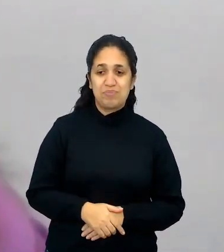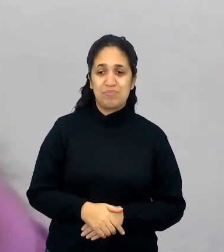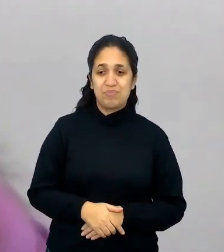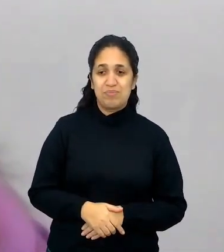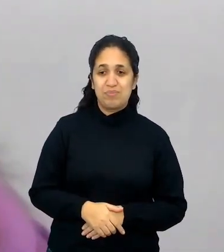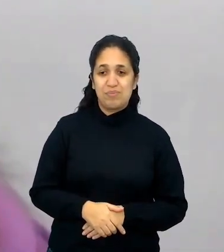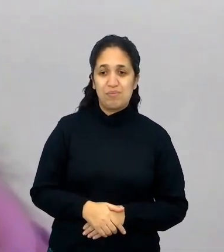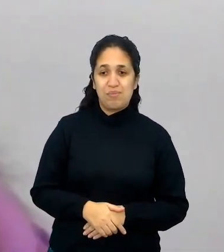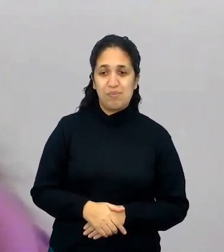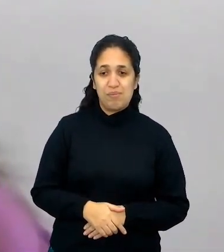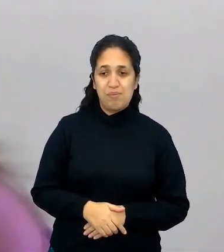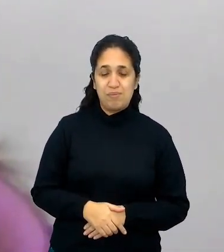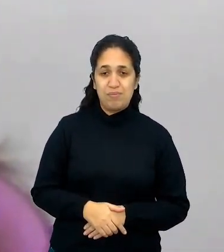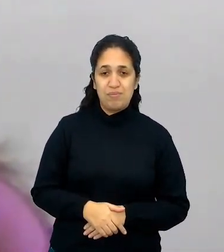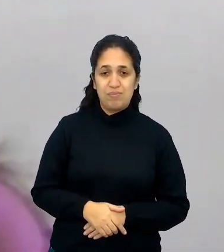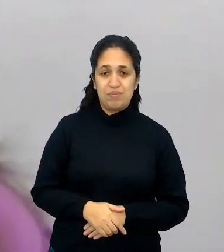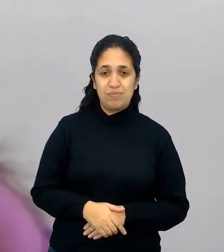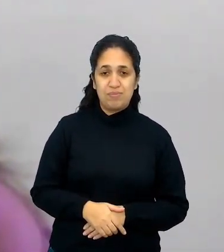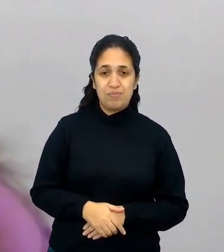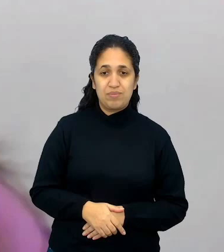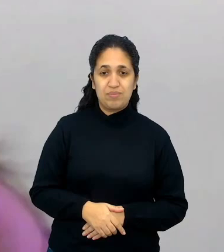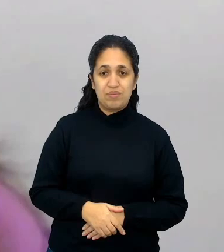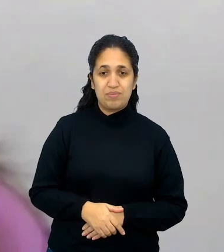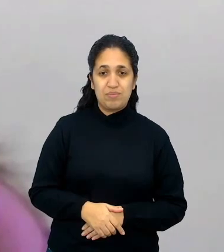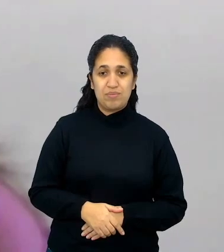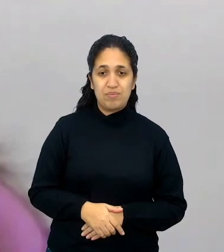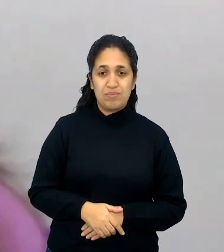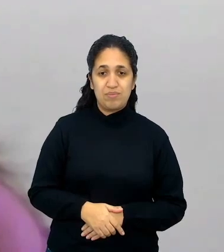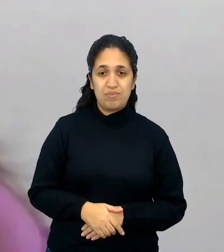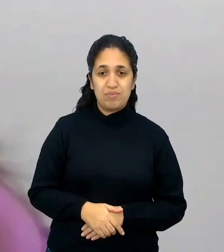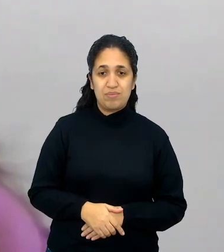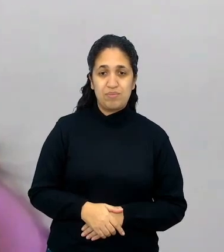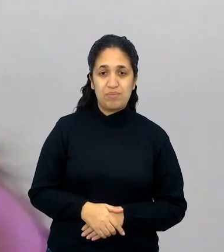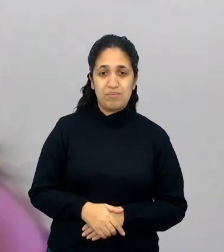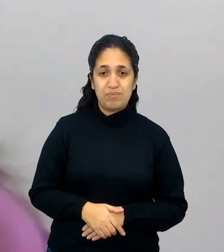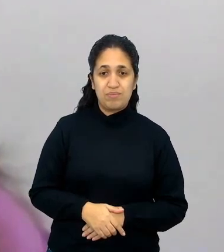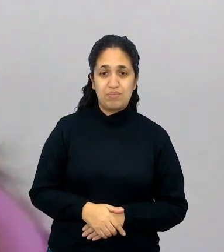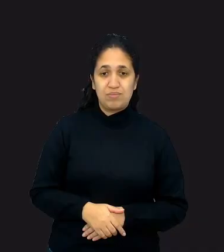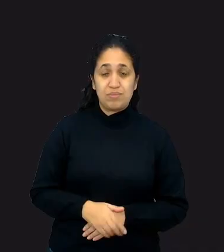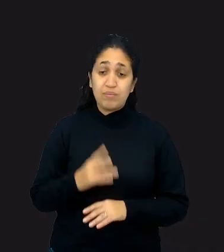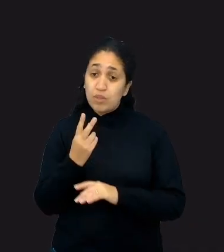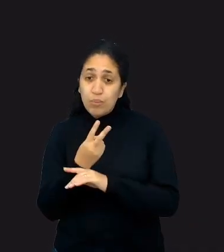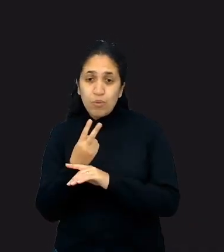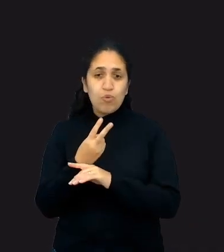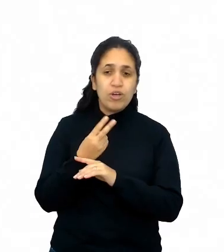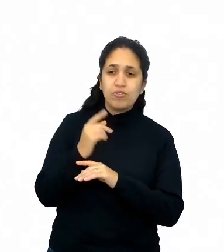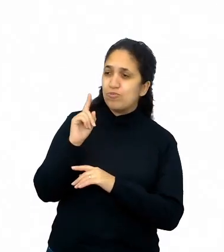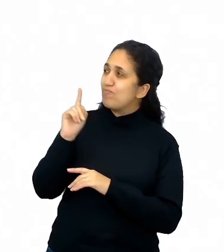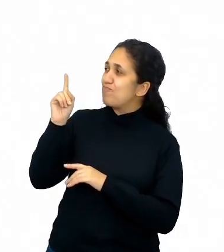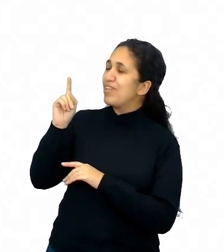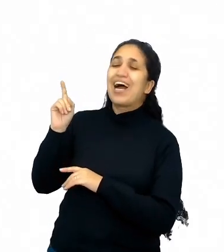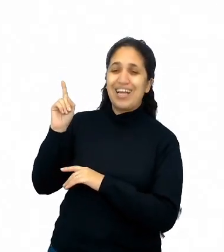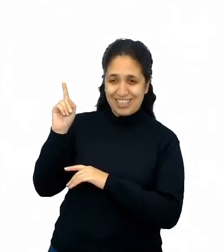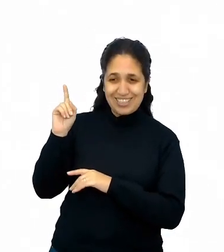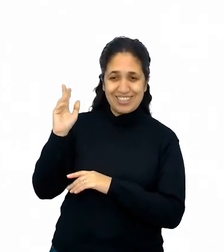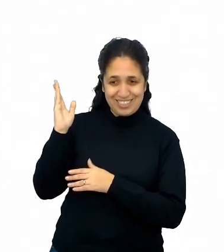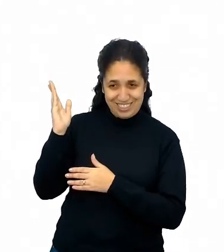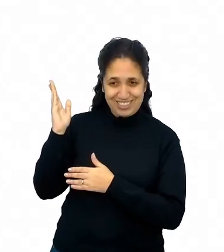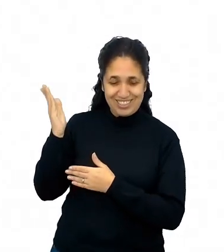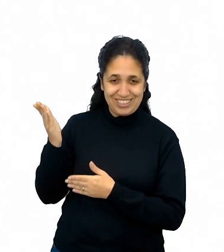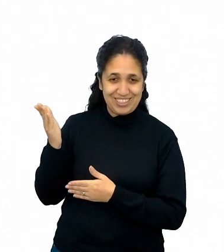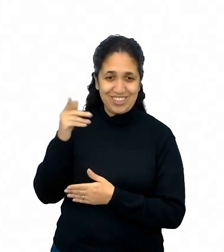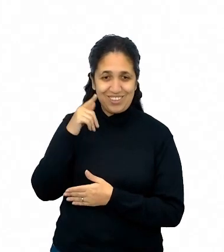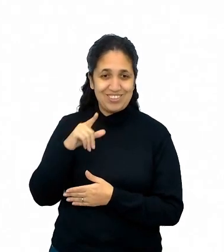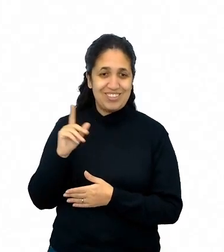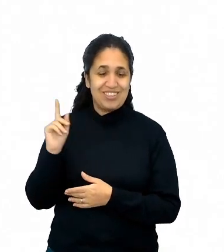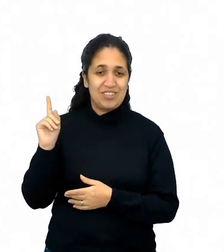subindo aqui, procurando aqui a formação. Isso, acho que já apareceu para